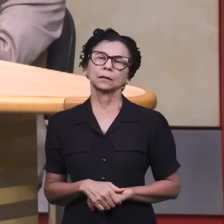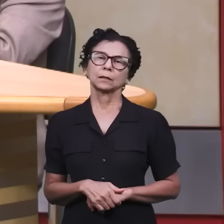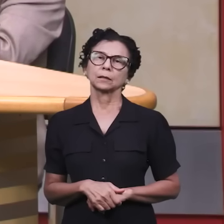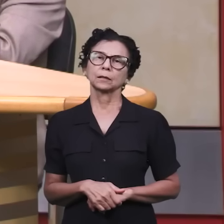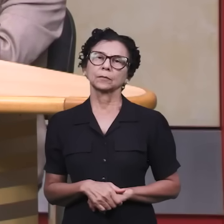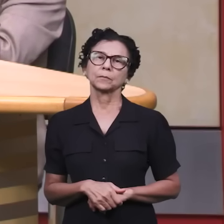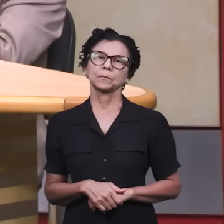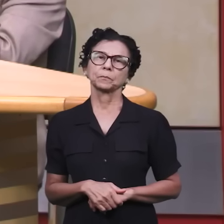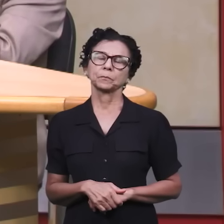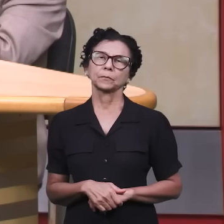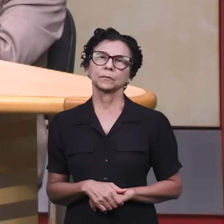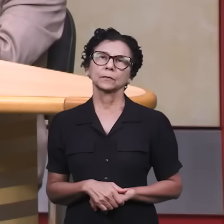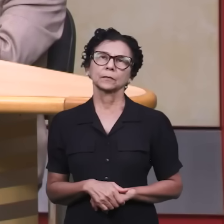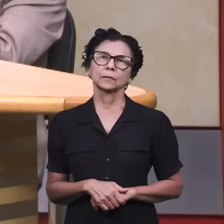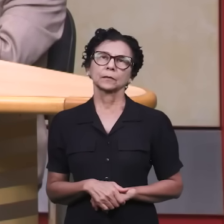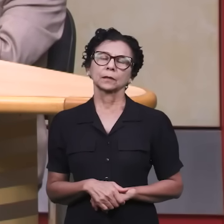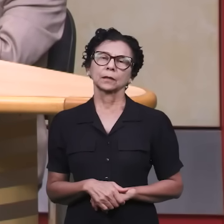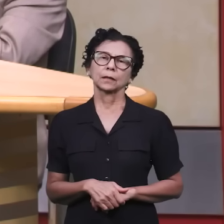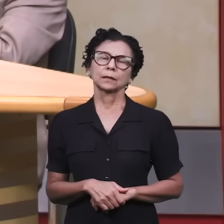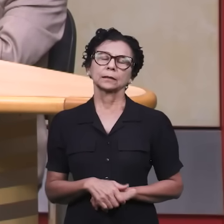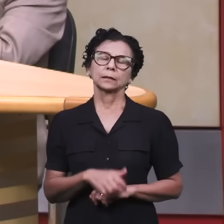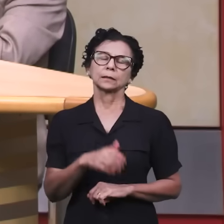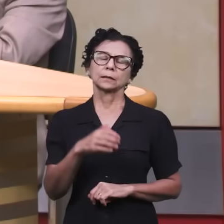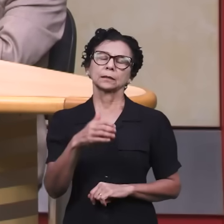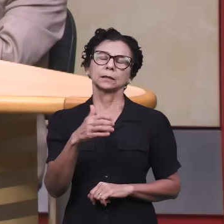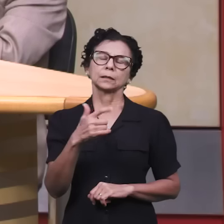colonizados por